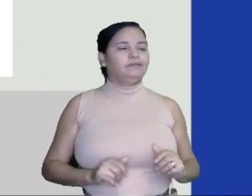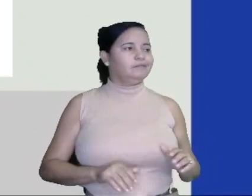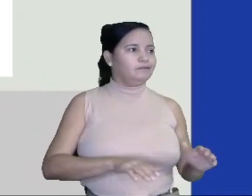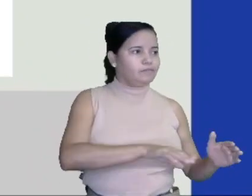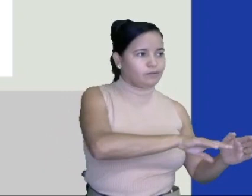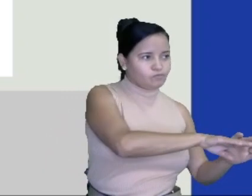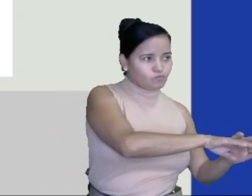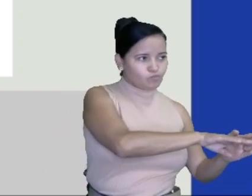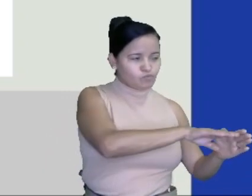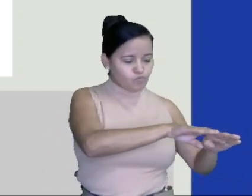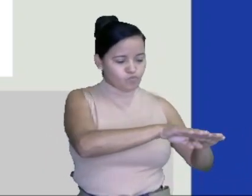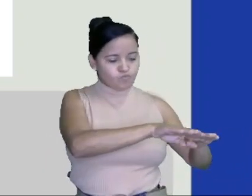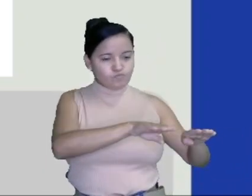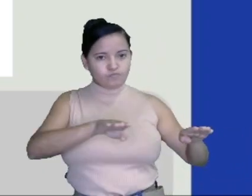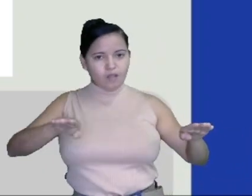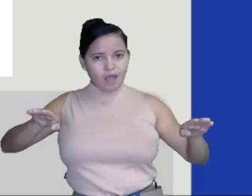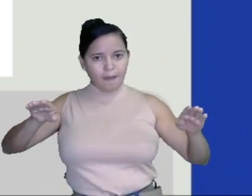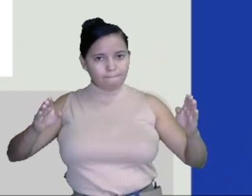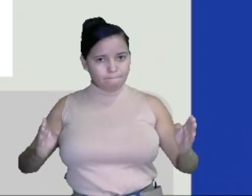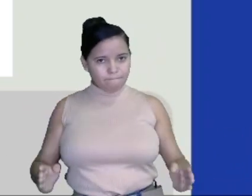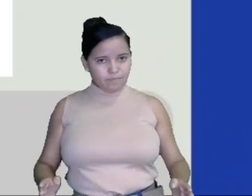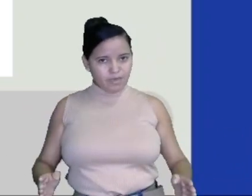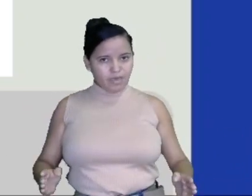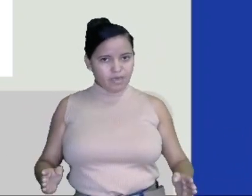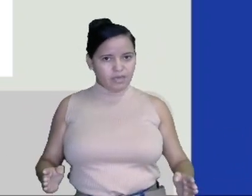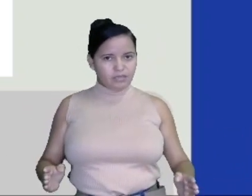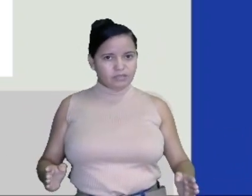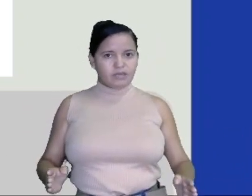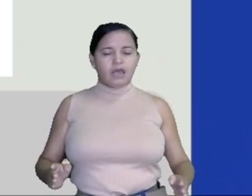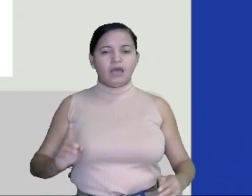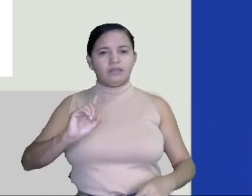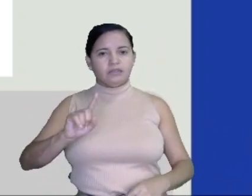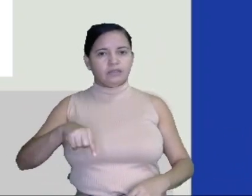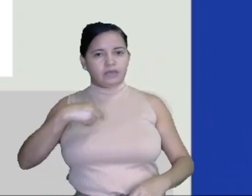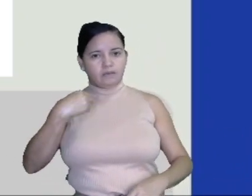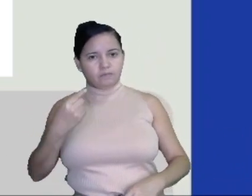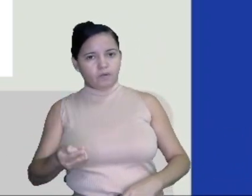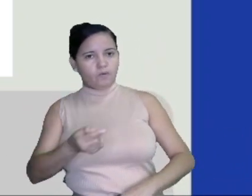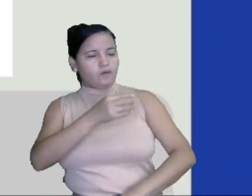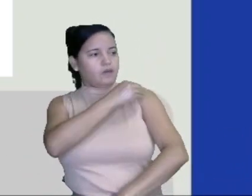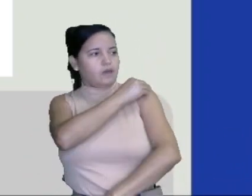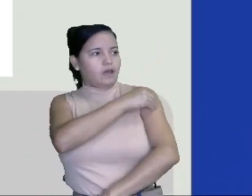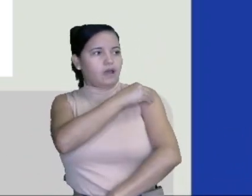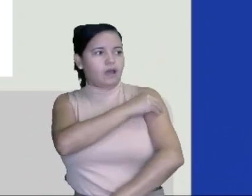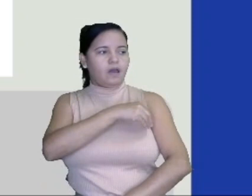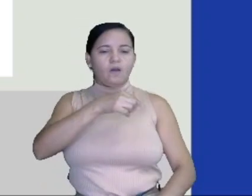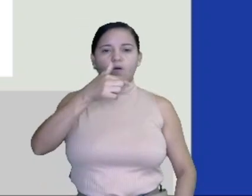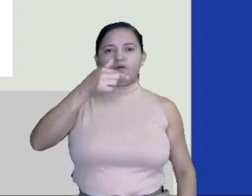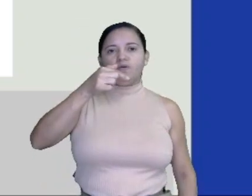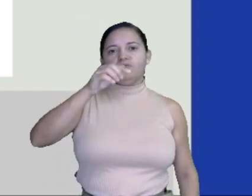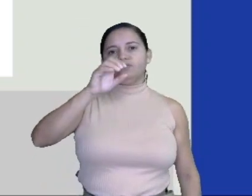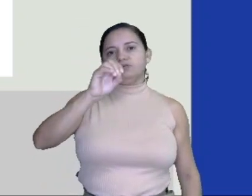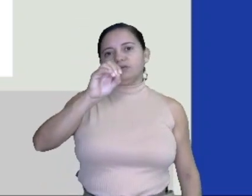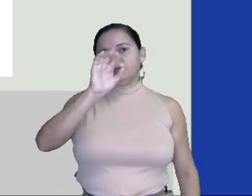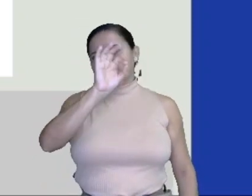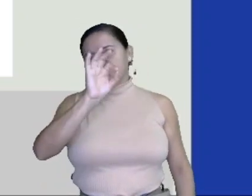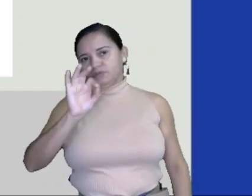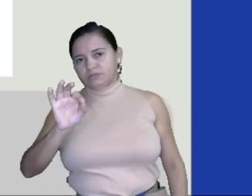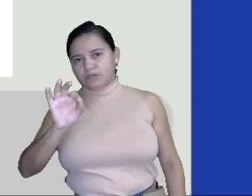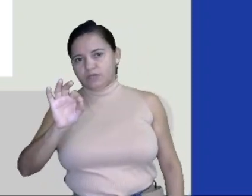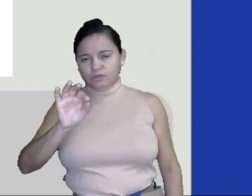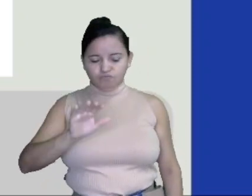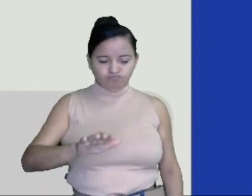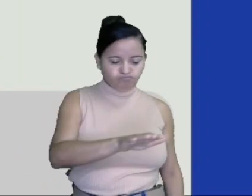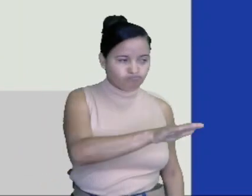álcool. Então, você vai limpar a mesa, passar o álcool 70, vai lavar bem as mãos e lavar os alimentos,